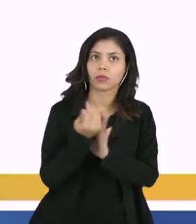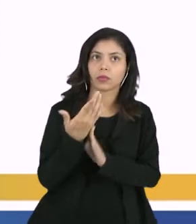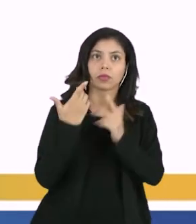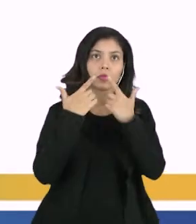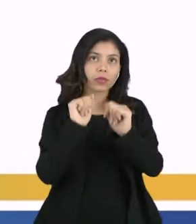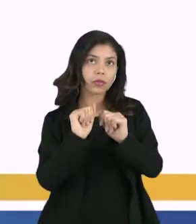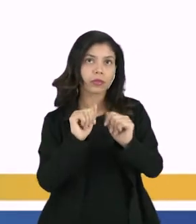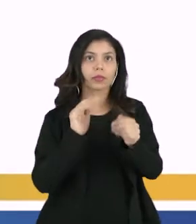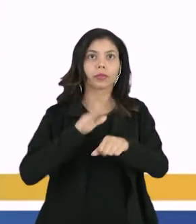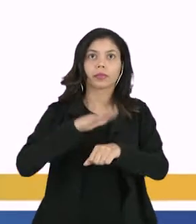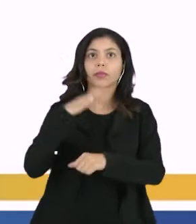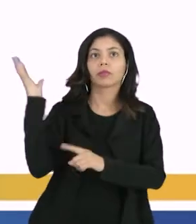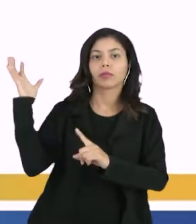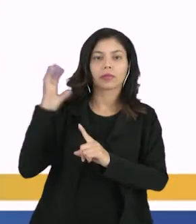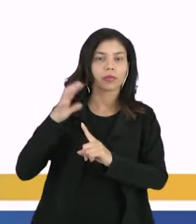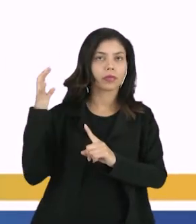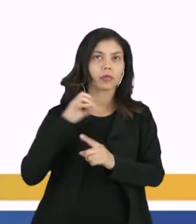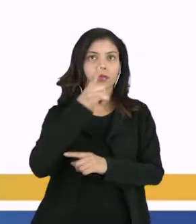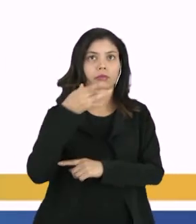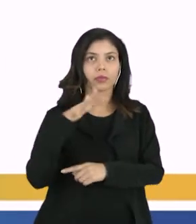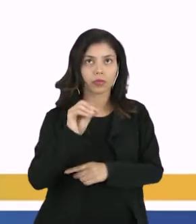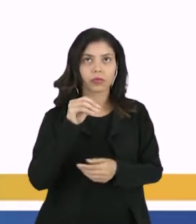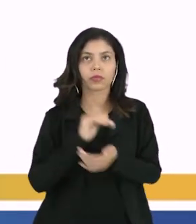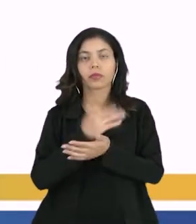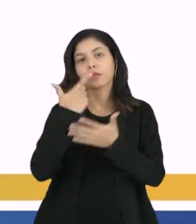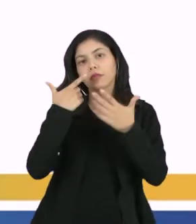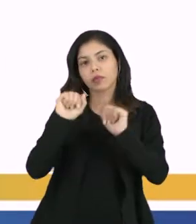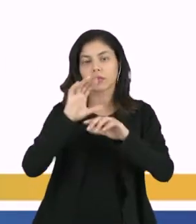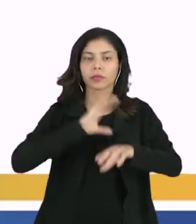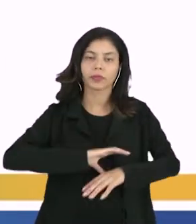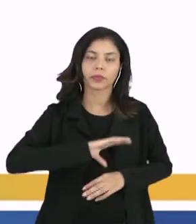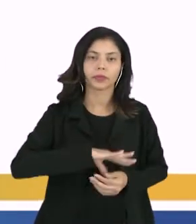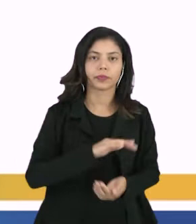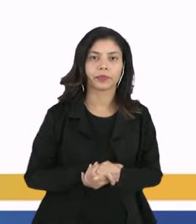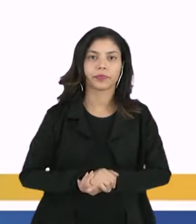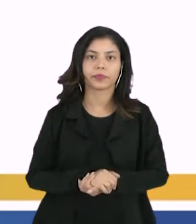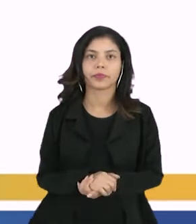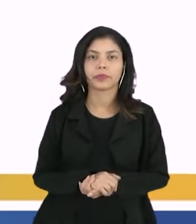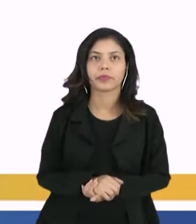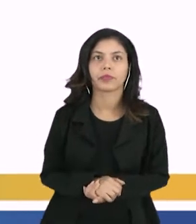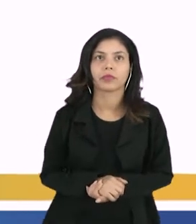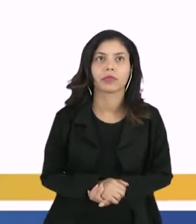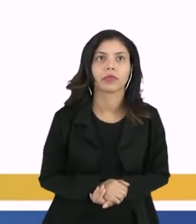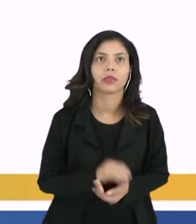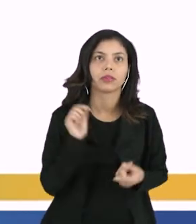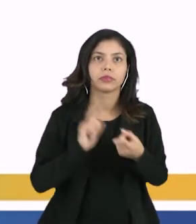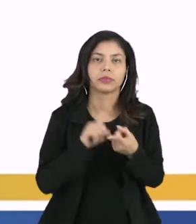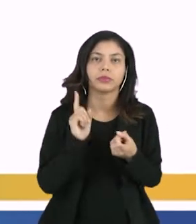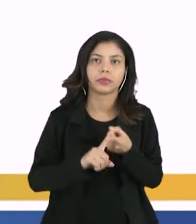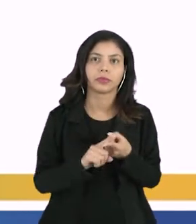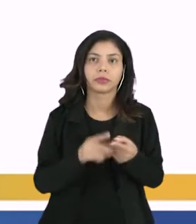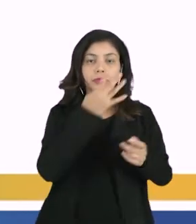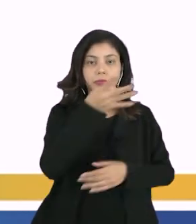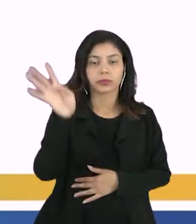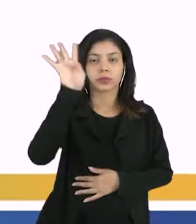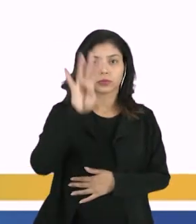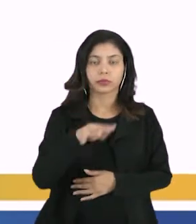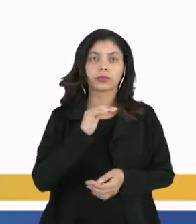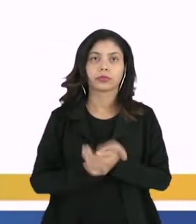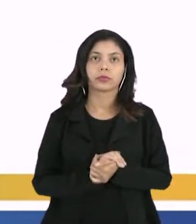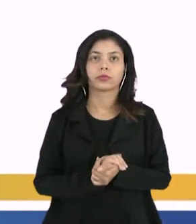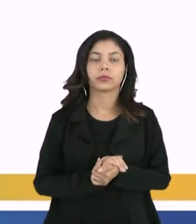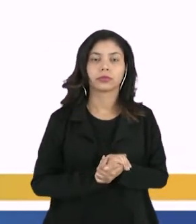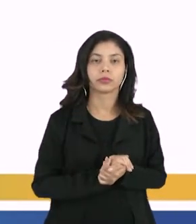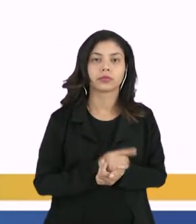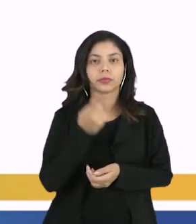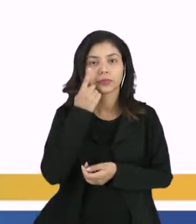seja, as línguas que mais influenciaram o léxico da língua portuguesa. Um adendo, a tabelinha que eu